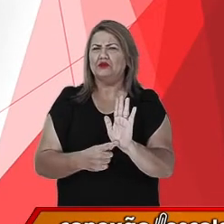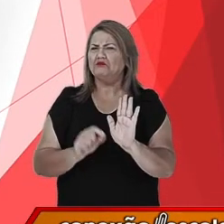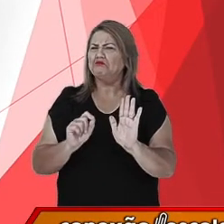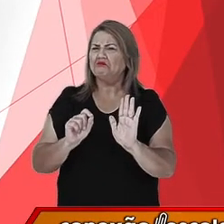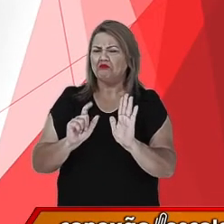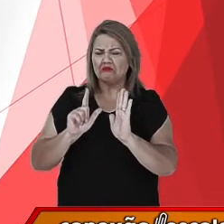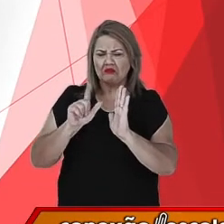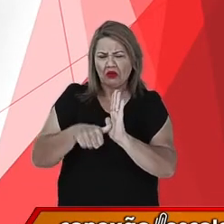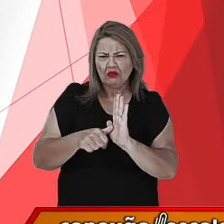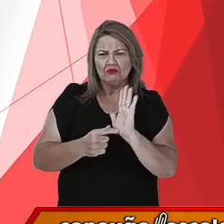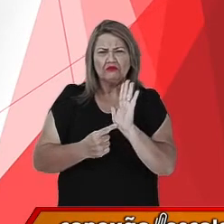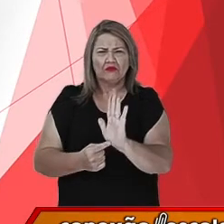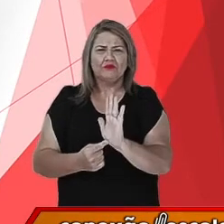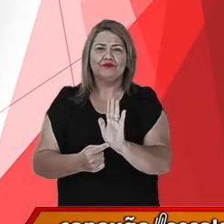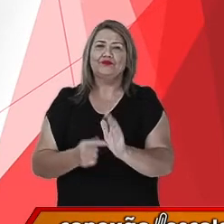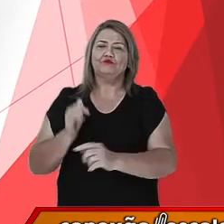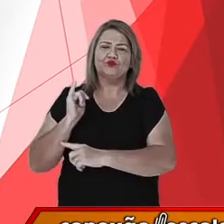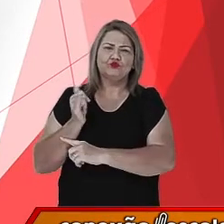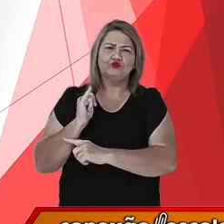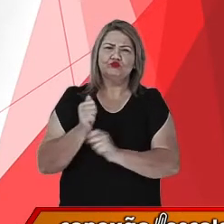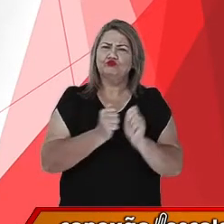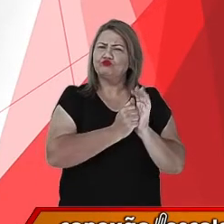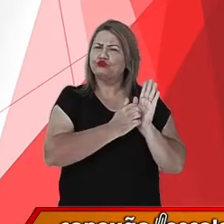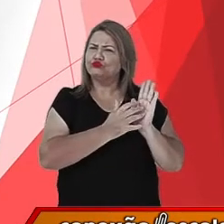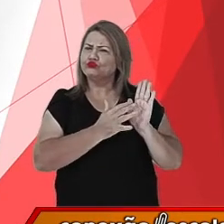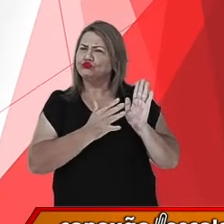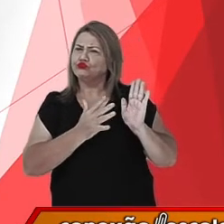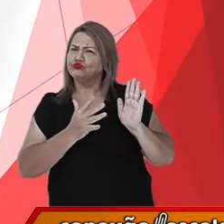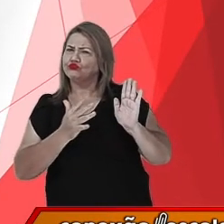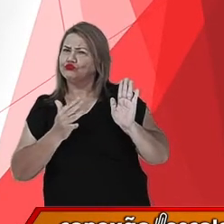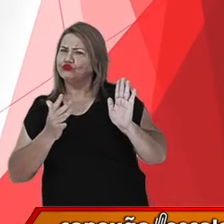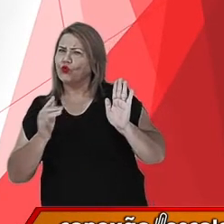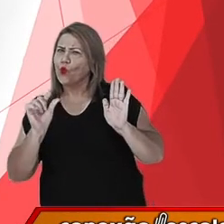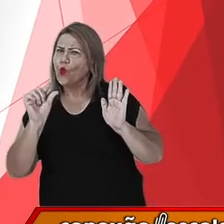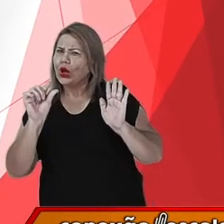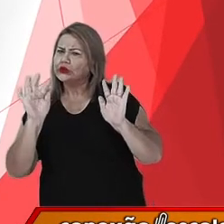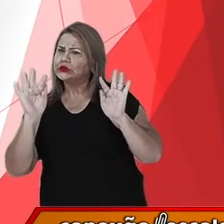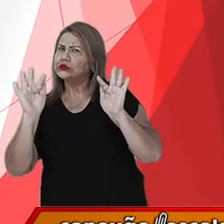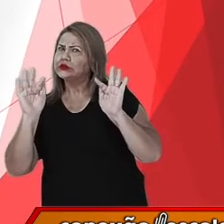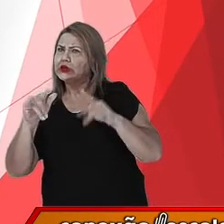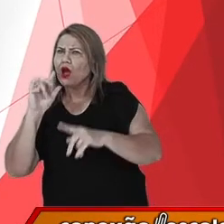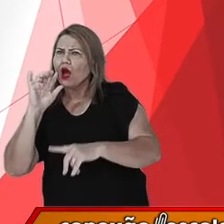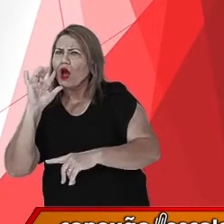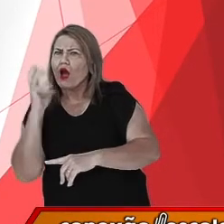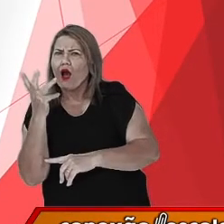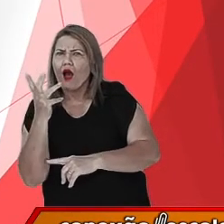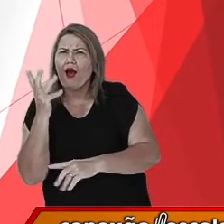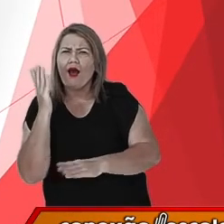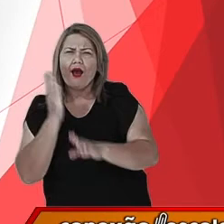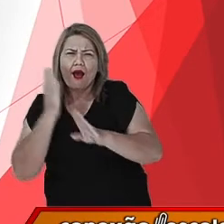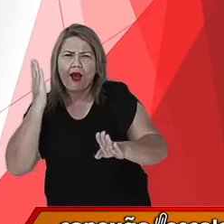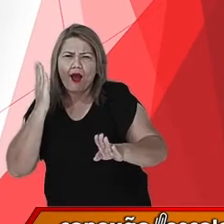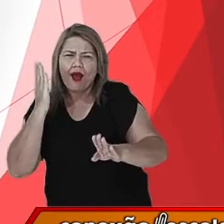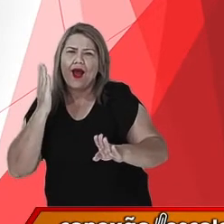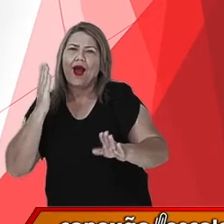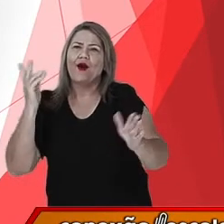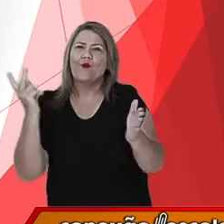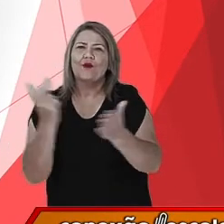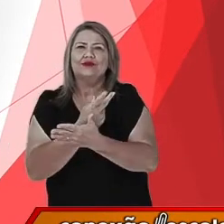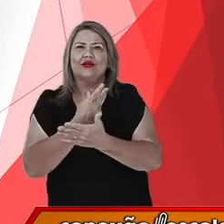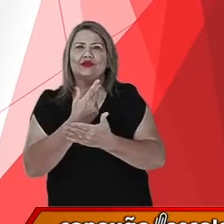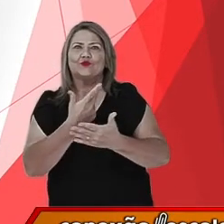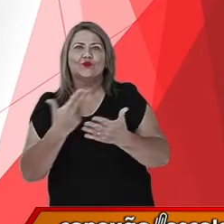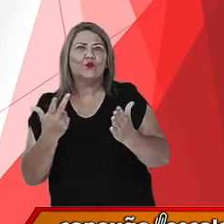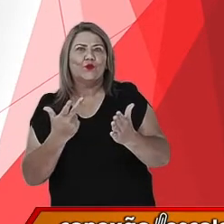A narrativa, quando está caminhando para o desfecho, para encontrarmos a solução daquele mistério, acontece alguma coisa